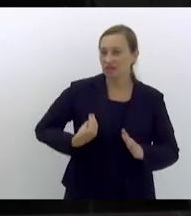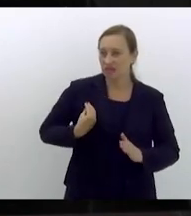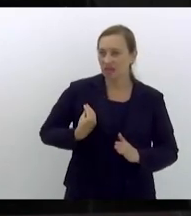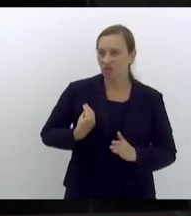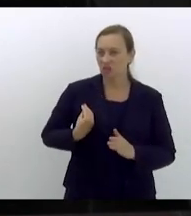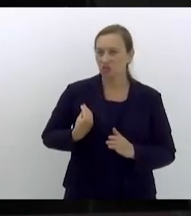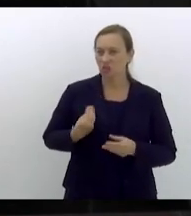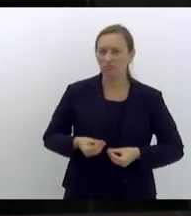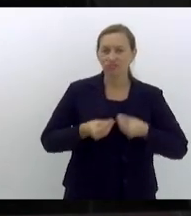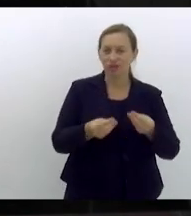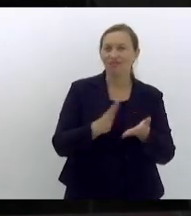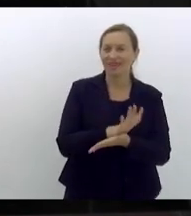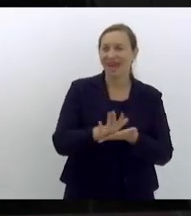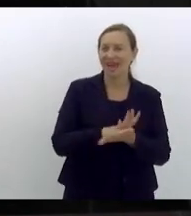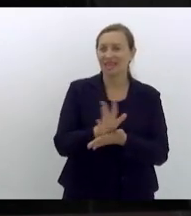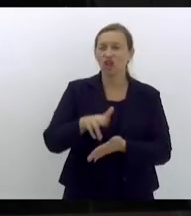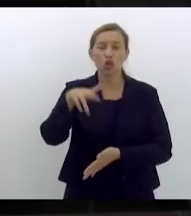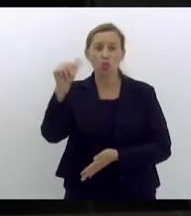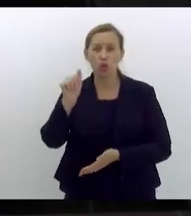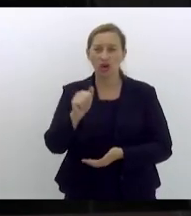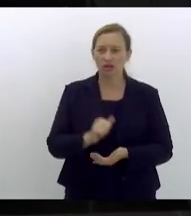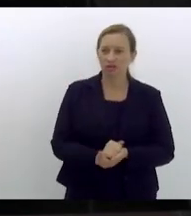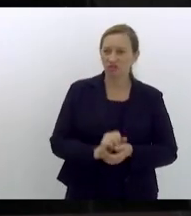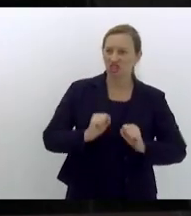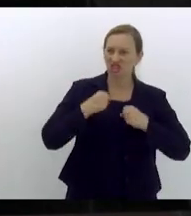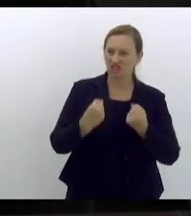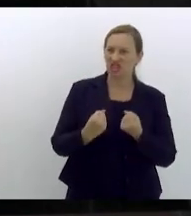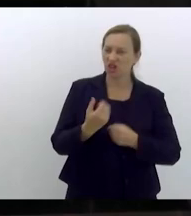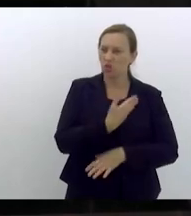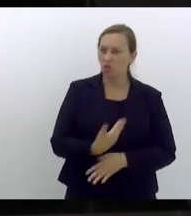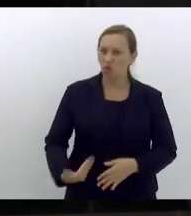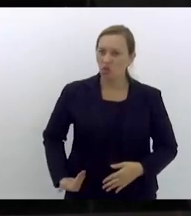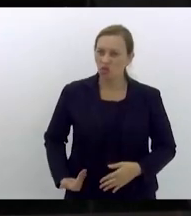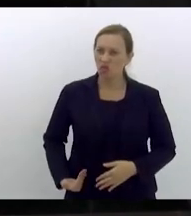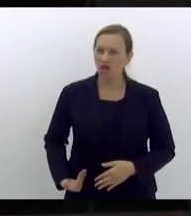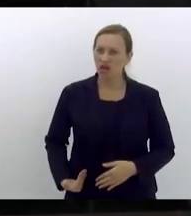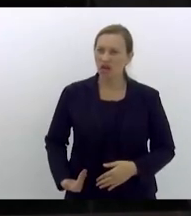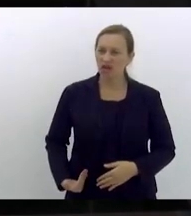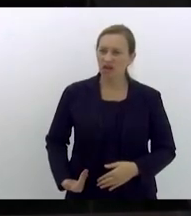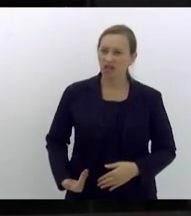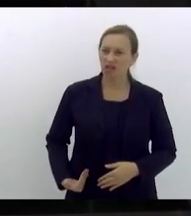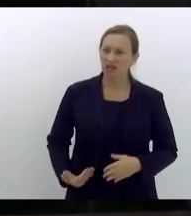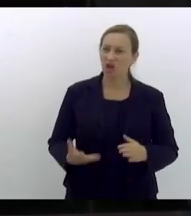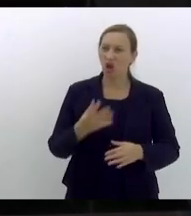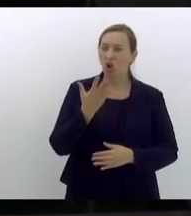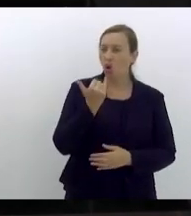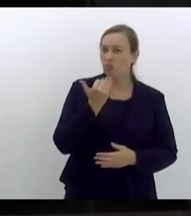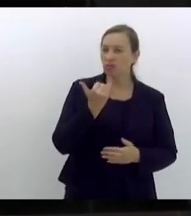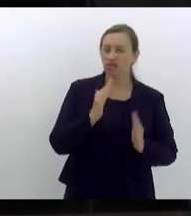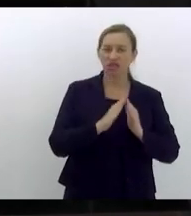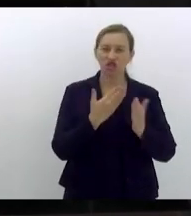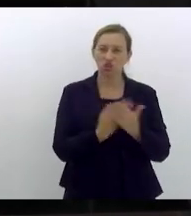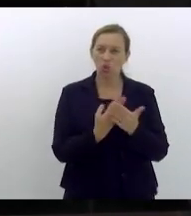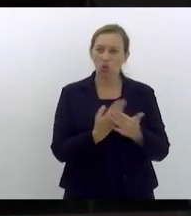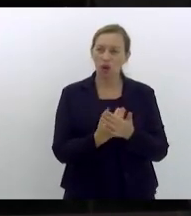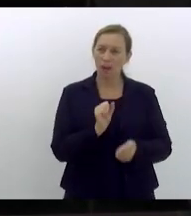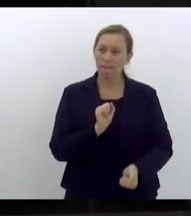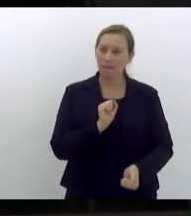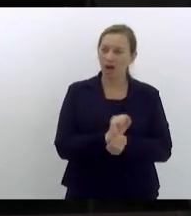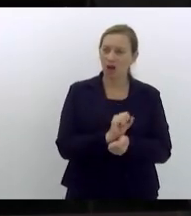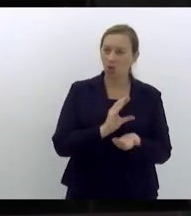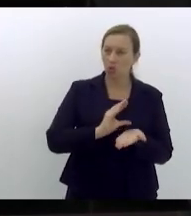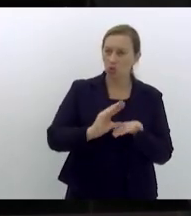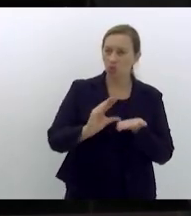no Brasil todo Nunca Vou defender o governo que não Aumentou a merenda escolar Congelou o valor da